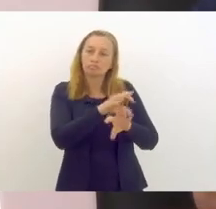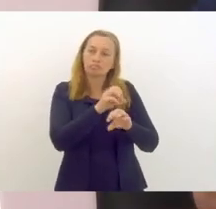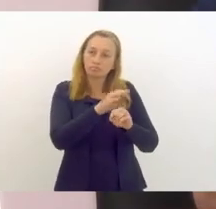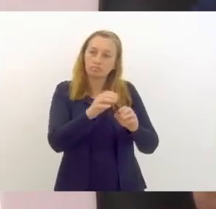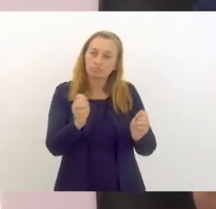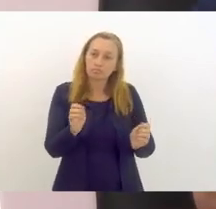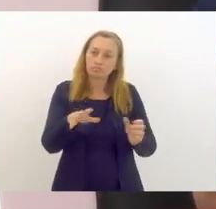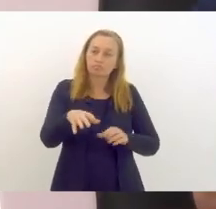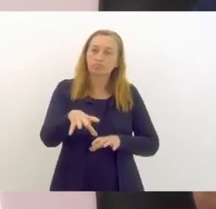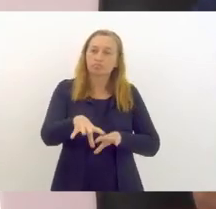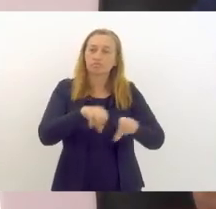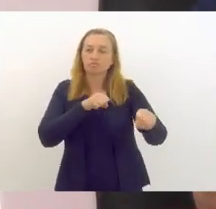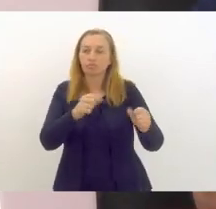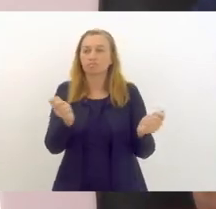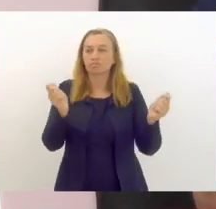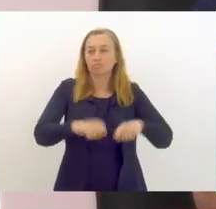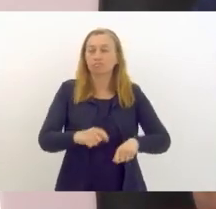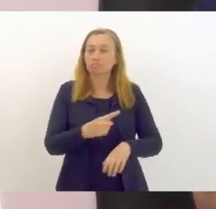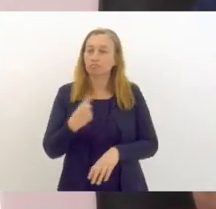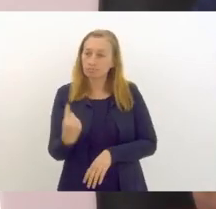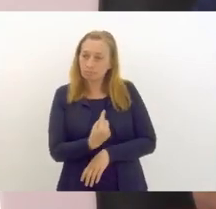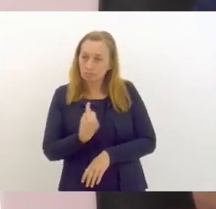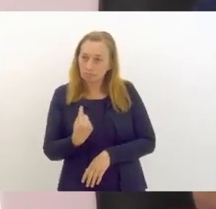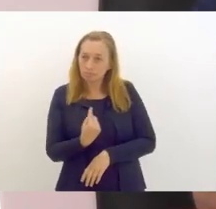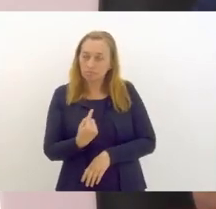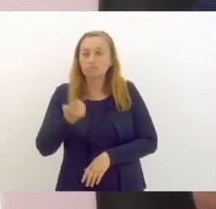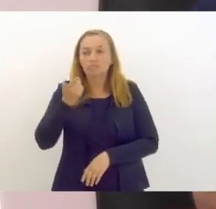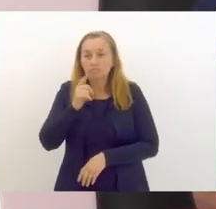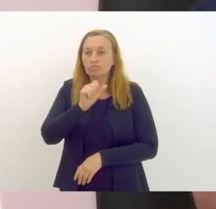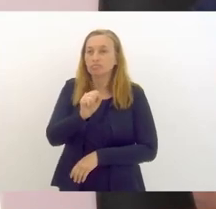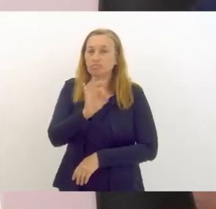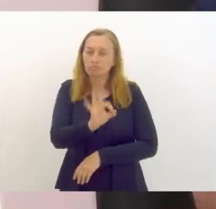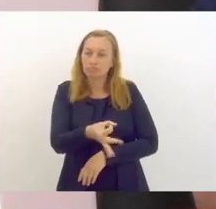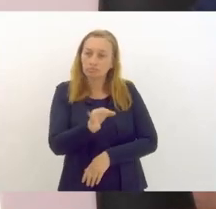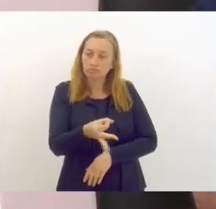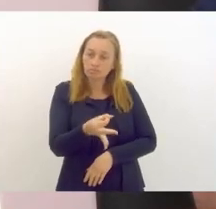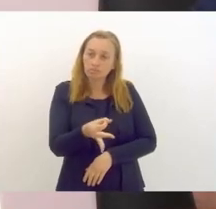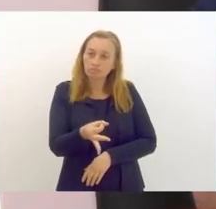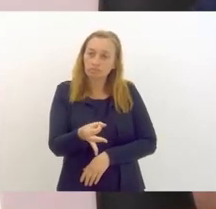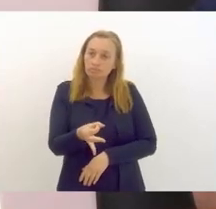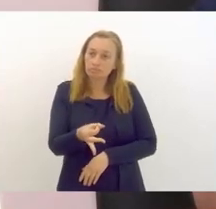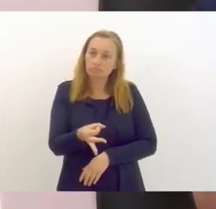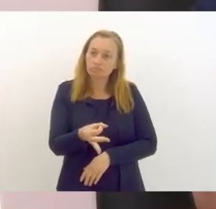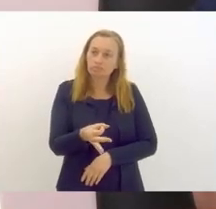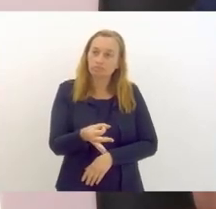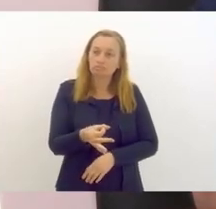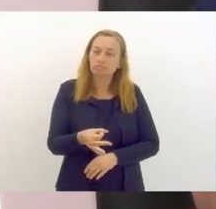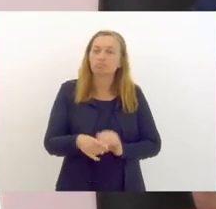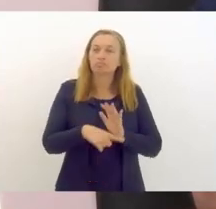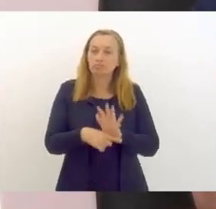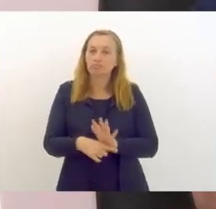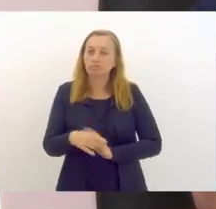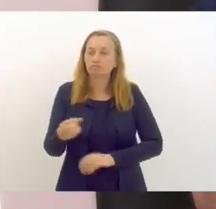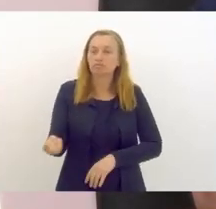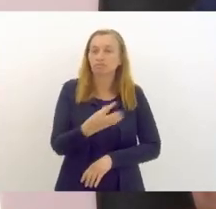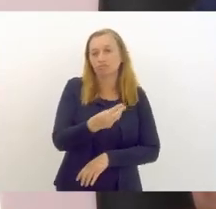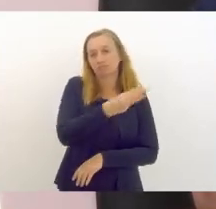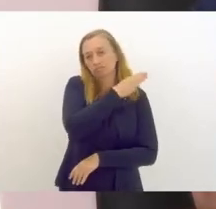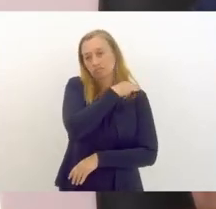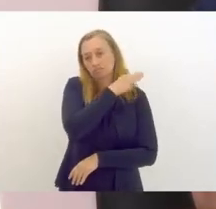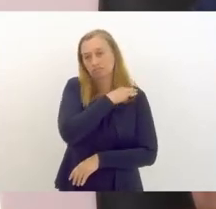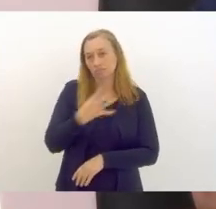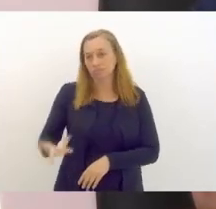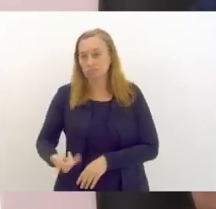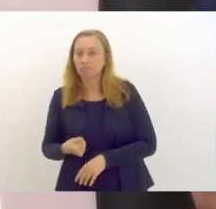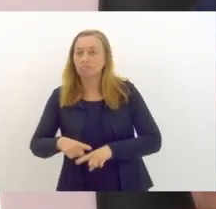capacite os professores e nós, na gestão, para que a gente consiga, de fato, formular e efetivar um novo ensino médio de qualidade, e não de